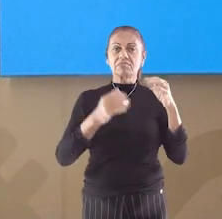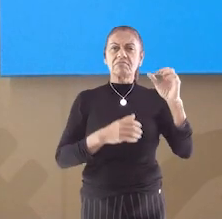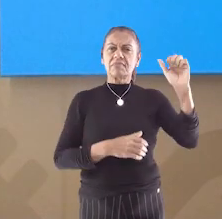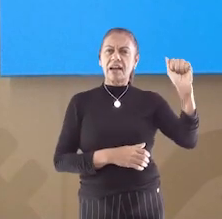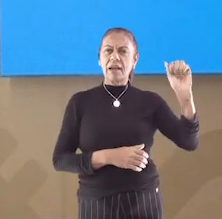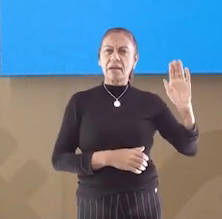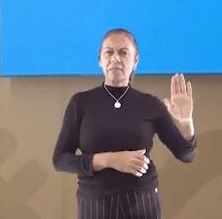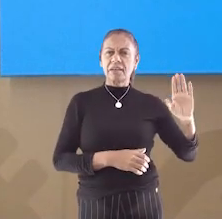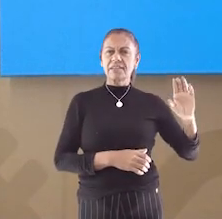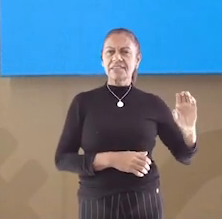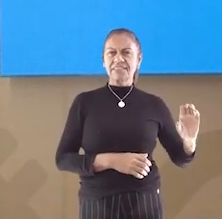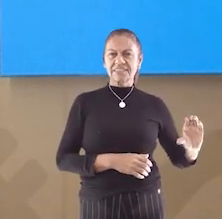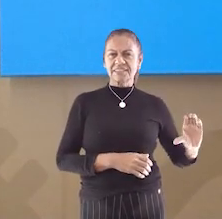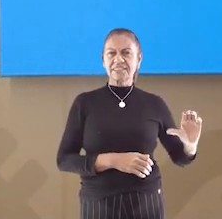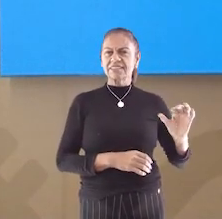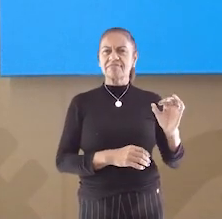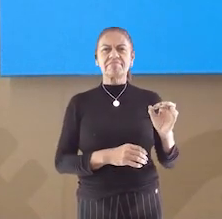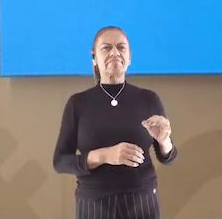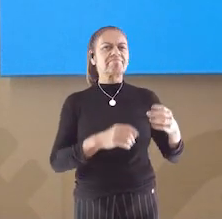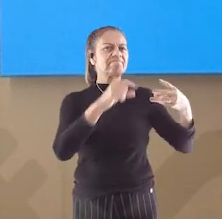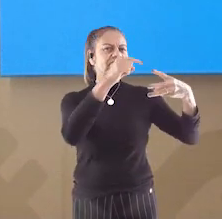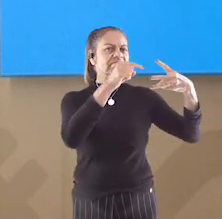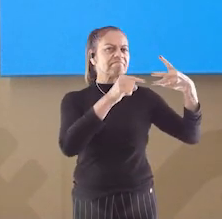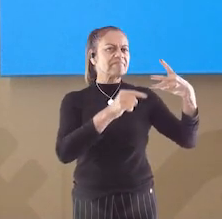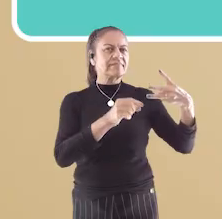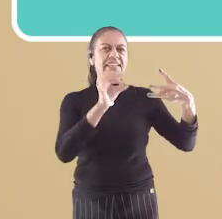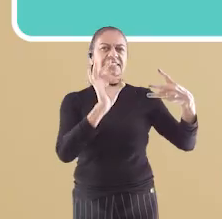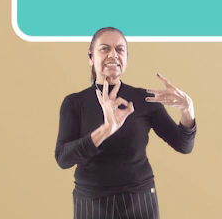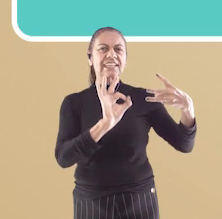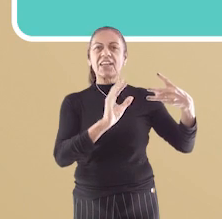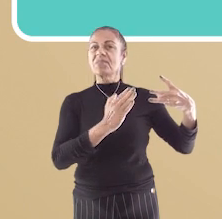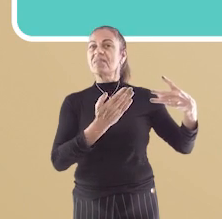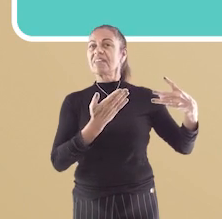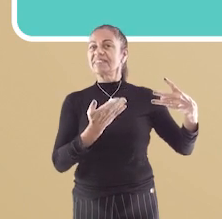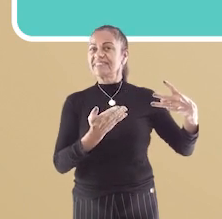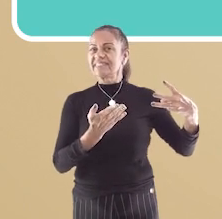da Penha e Praça do Papa. Pensem um pouquinho aí.